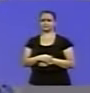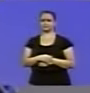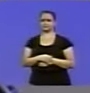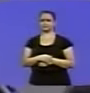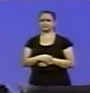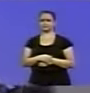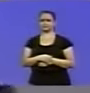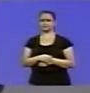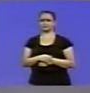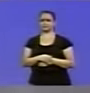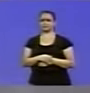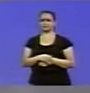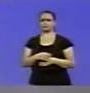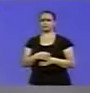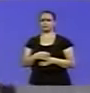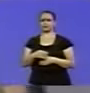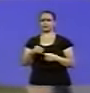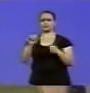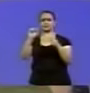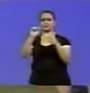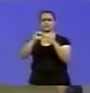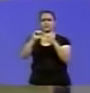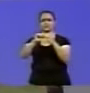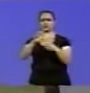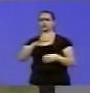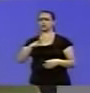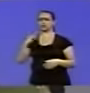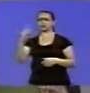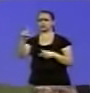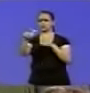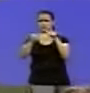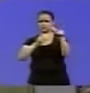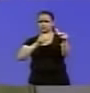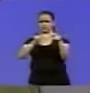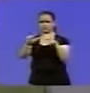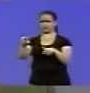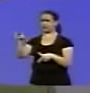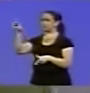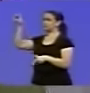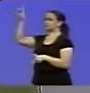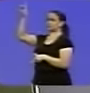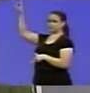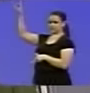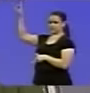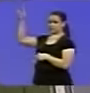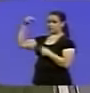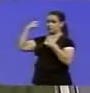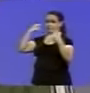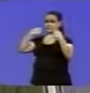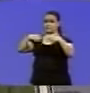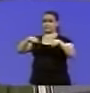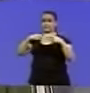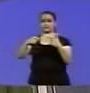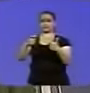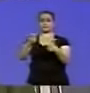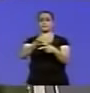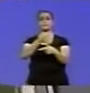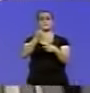para realizar as obras de Deus, é preciso, em primeiro lugar, ter